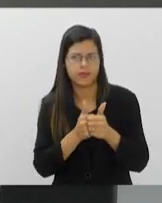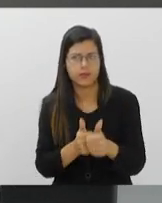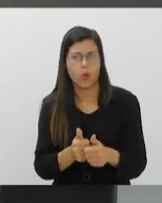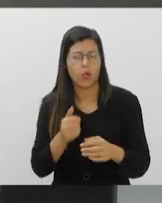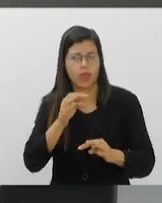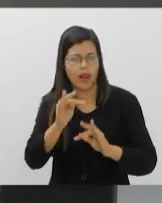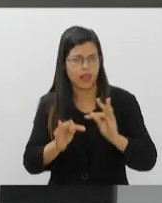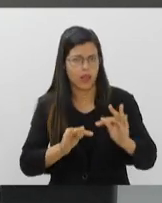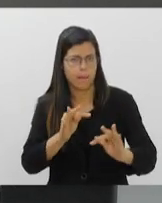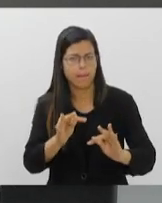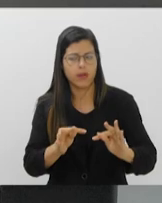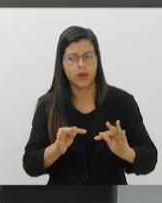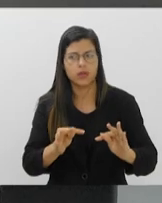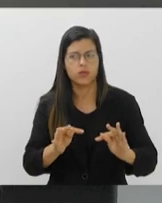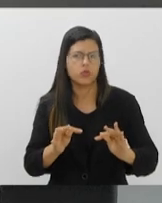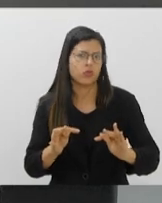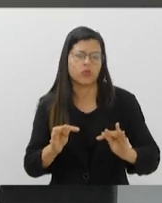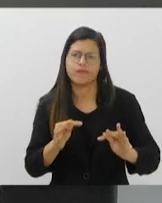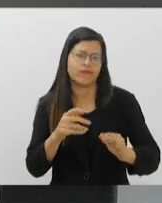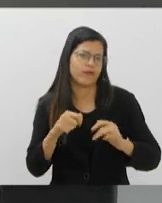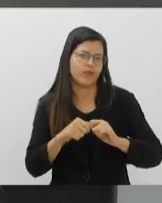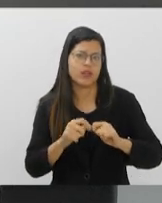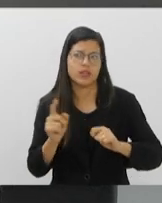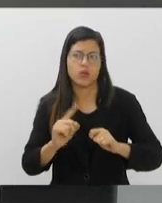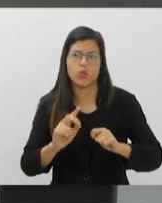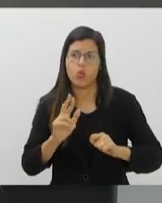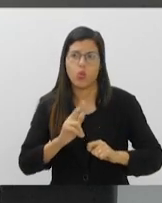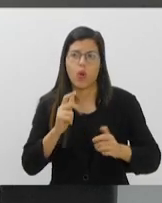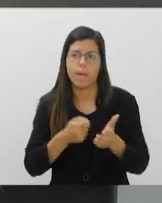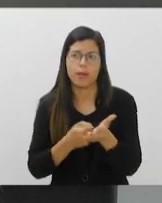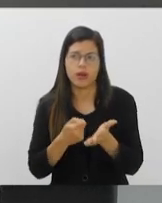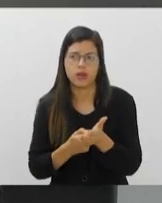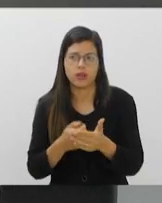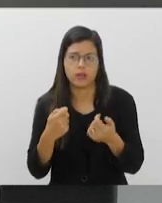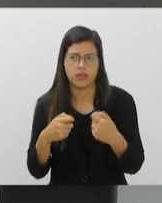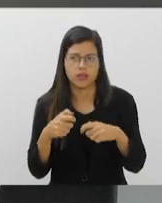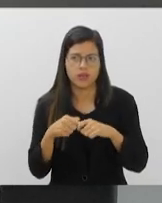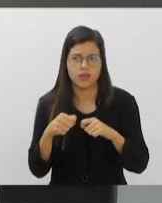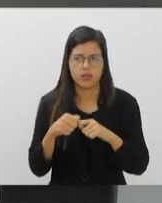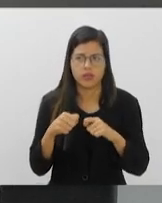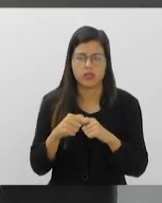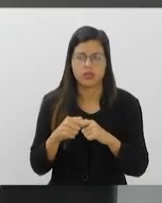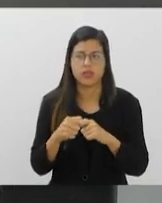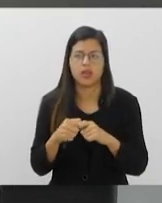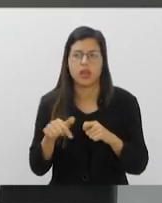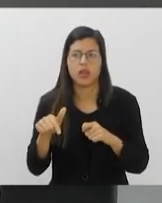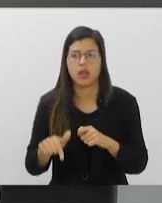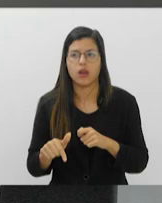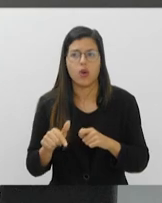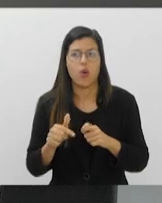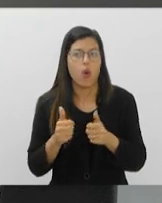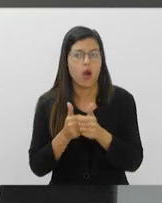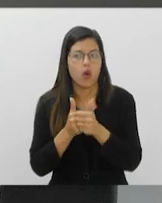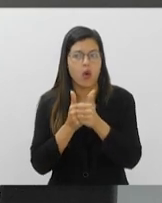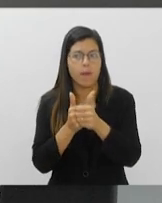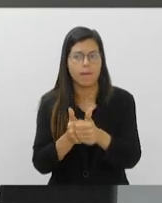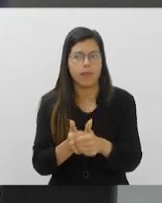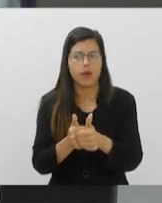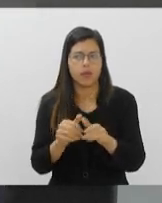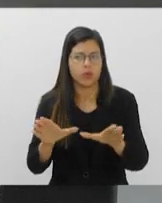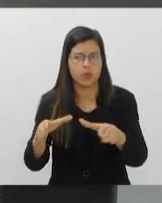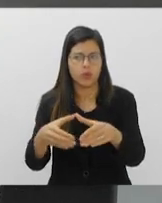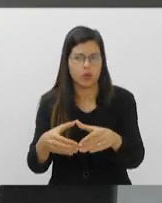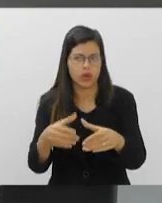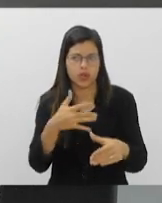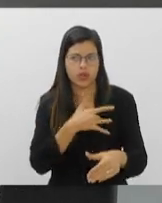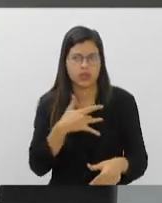tratamento necessário eles não fazem e não é a obrigação deles eles tem que fazer aquele recorte aquela situação da criança ali o acompanhamento vai para essa rede é o motivo